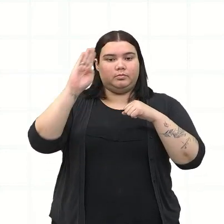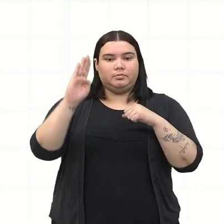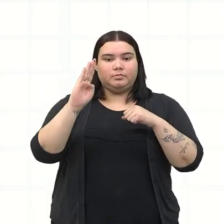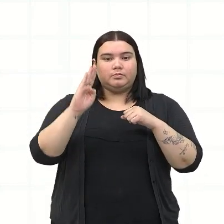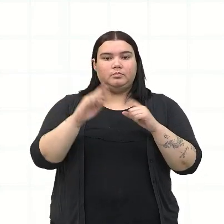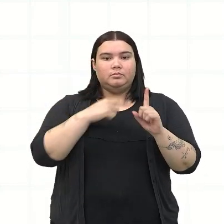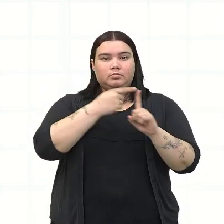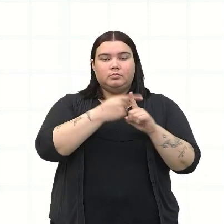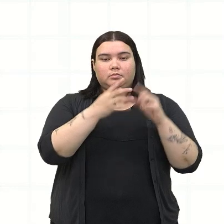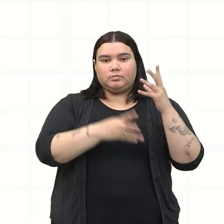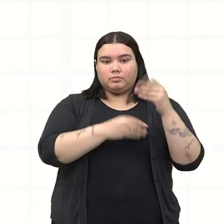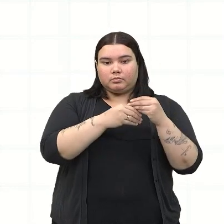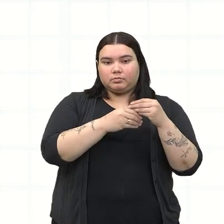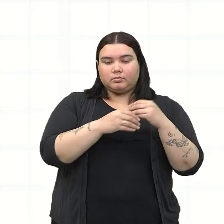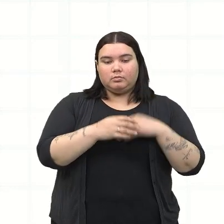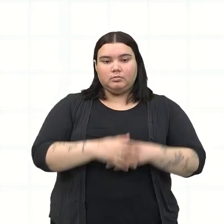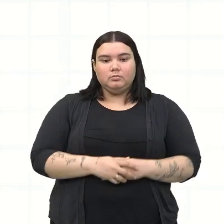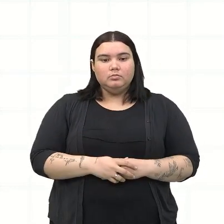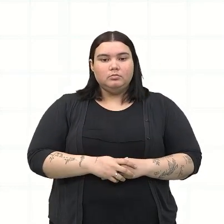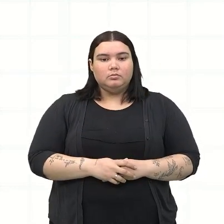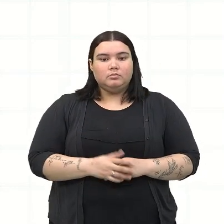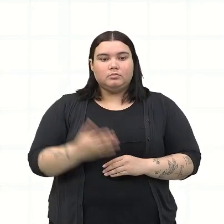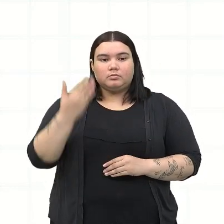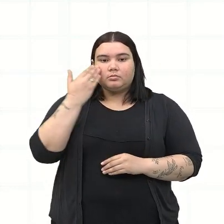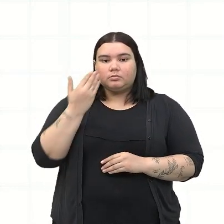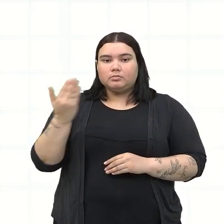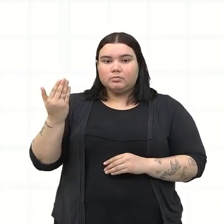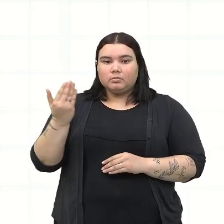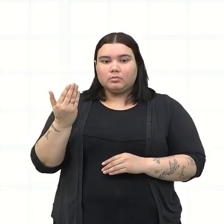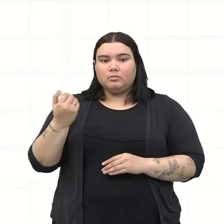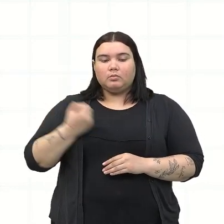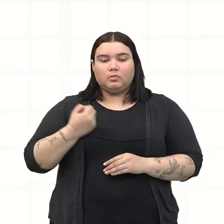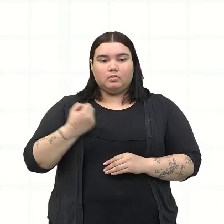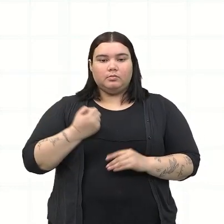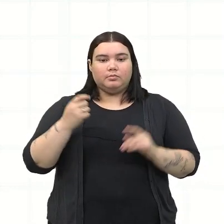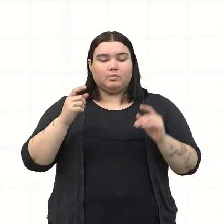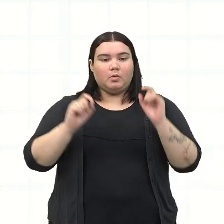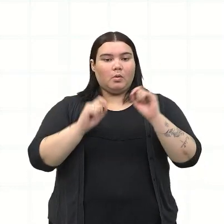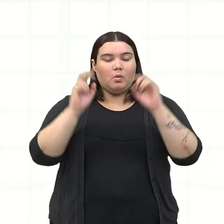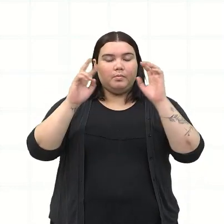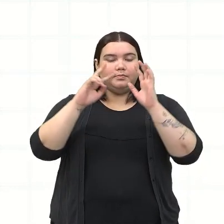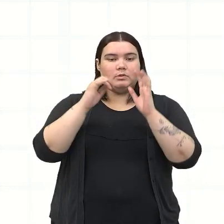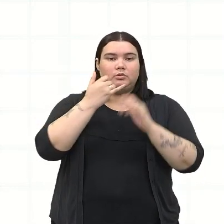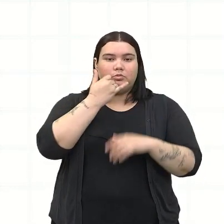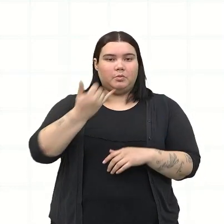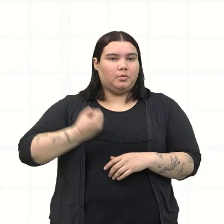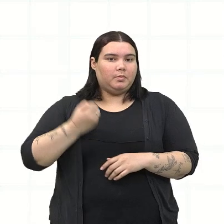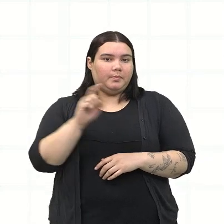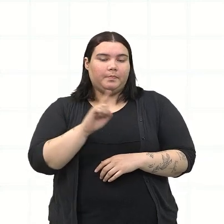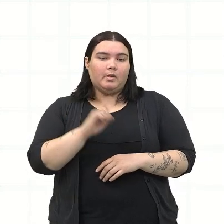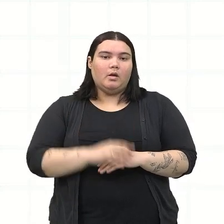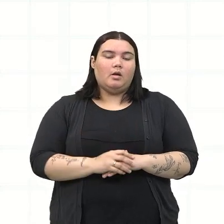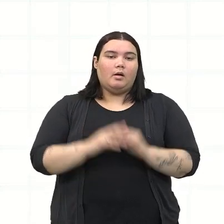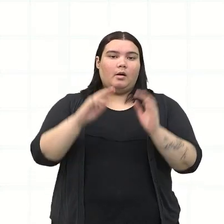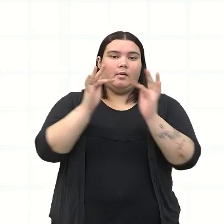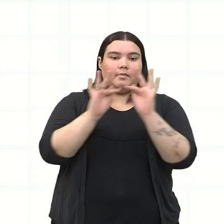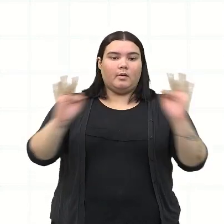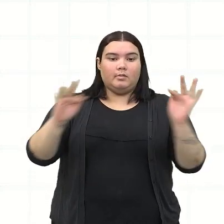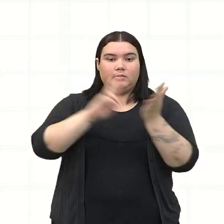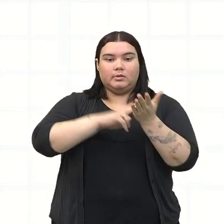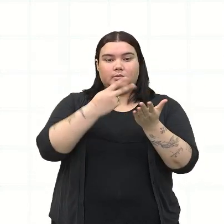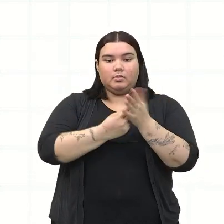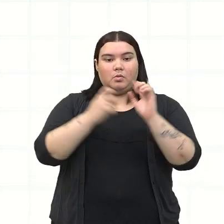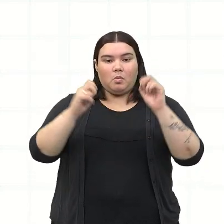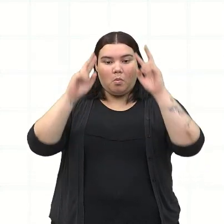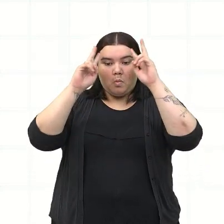Human will be cloned. Os humanos serão clonados, né? Então, são exemplos de frases aí na